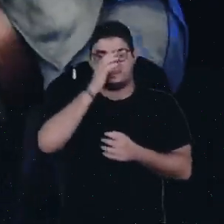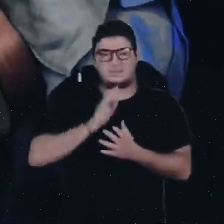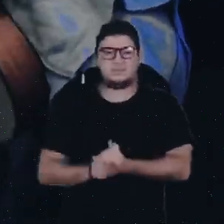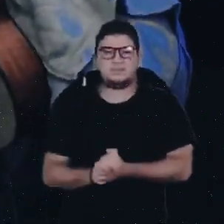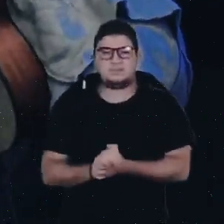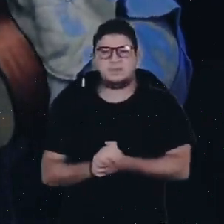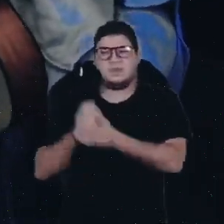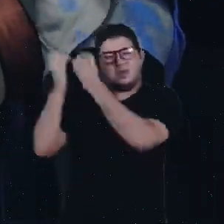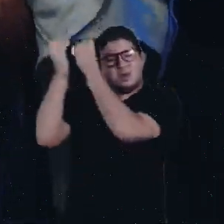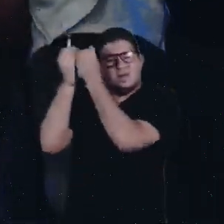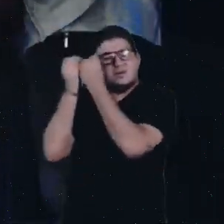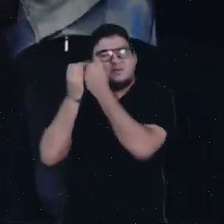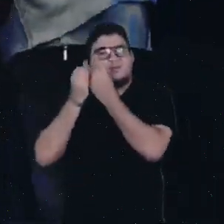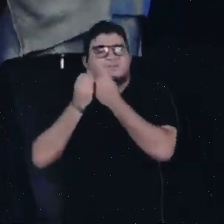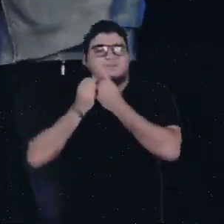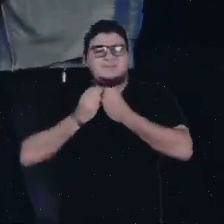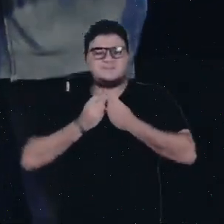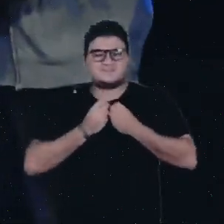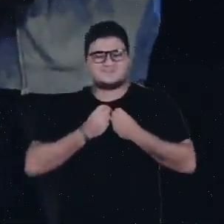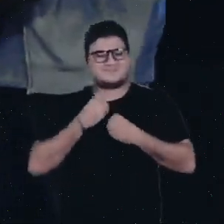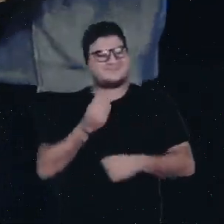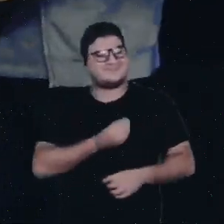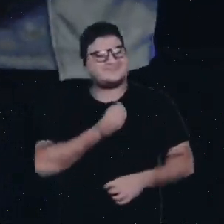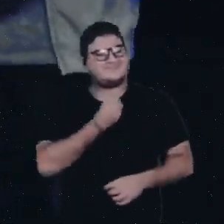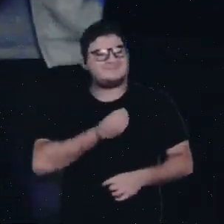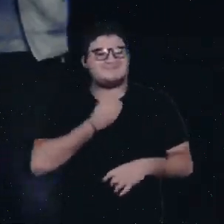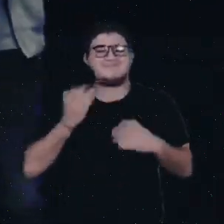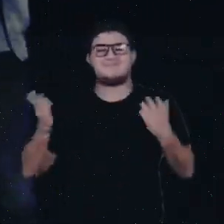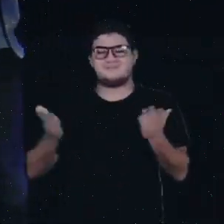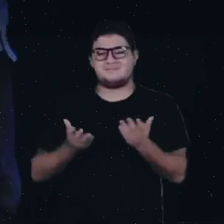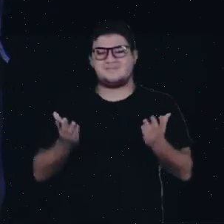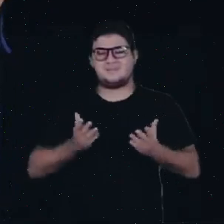vai recebendo o que Deus tem para a sua vida agora.